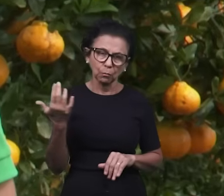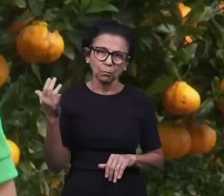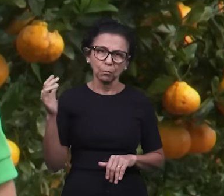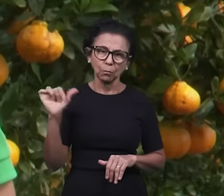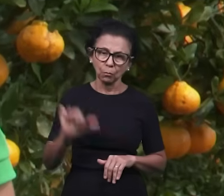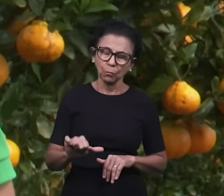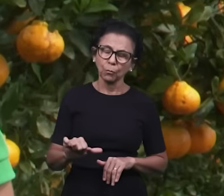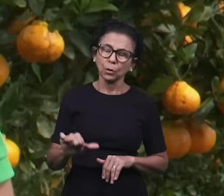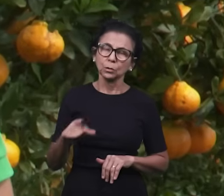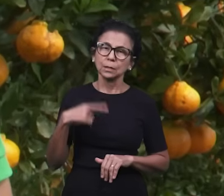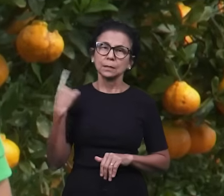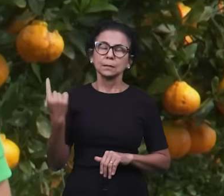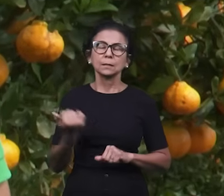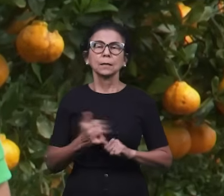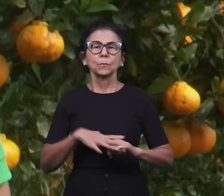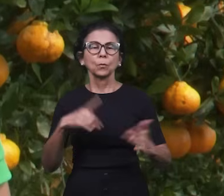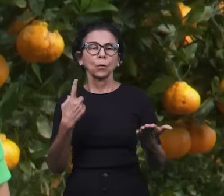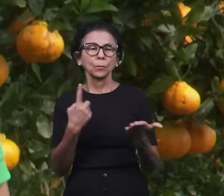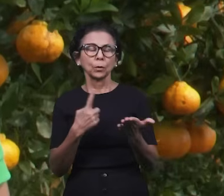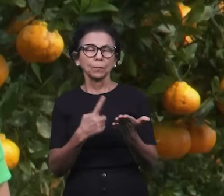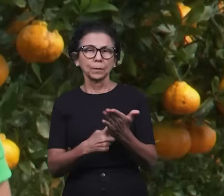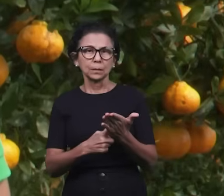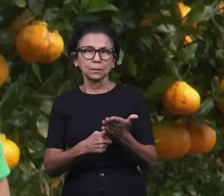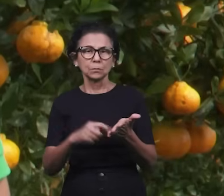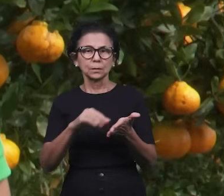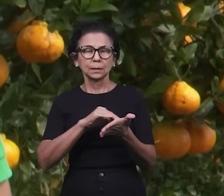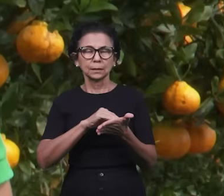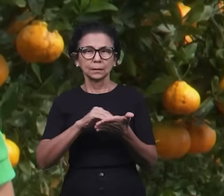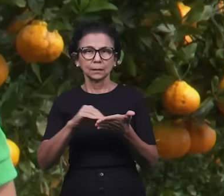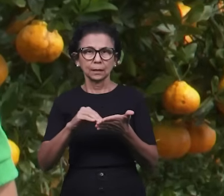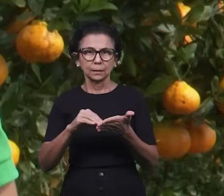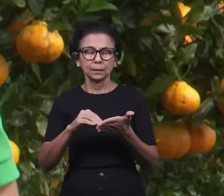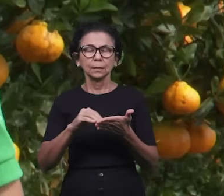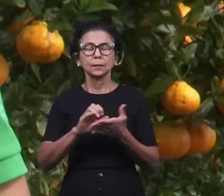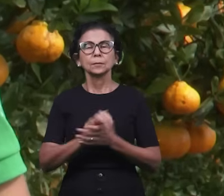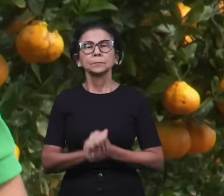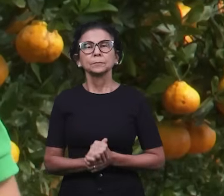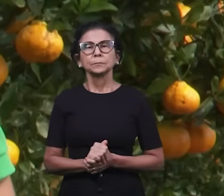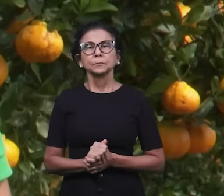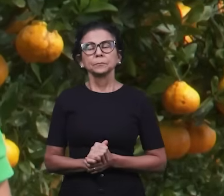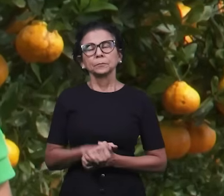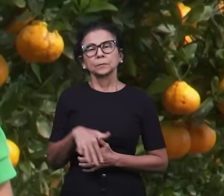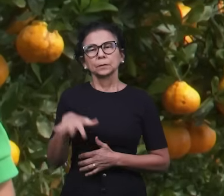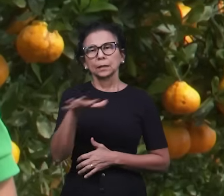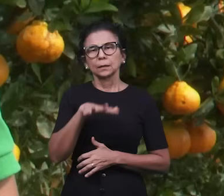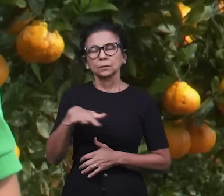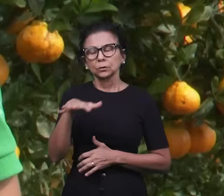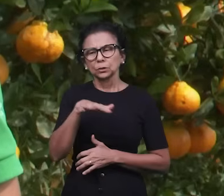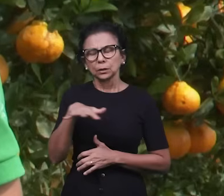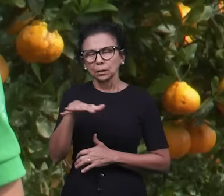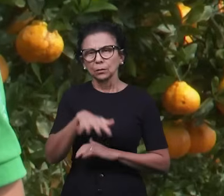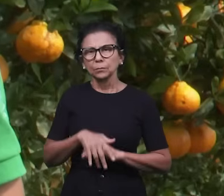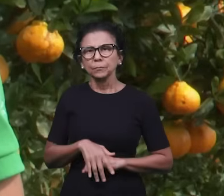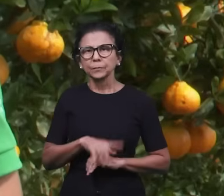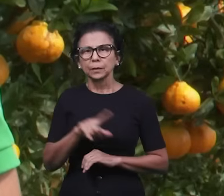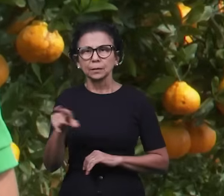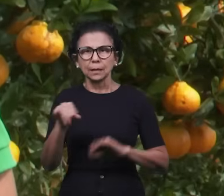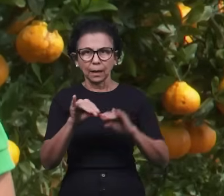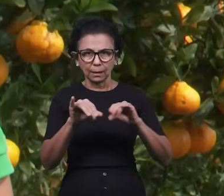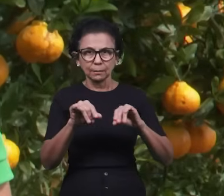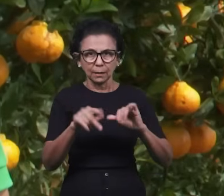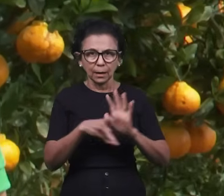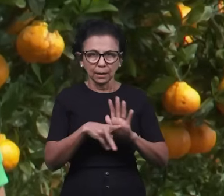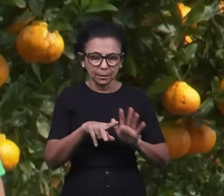Gerais, houve um aumento da área plantada. A gente estima que os produtores aqui da nossa região de Aracê têm aumentado em pelo